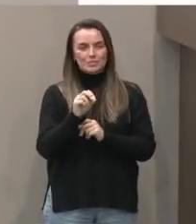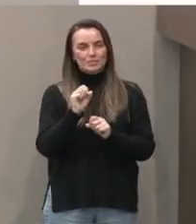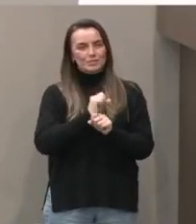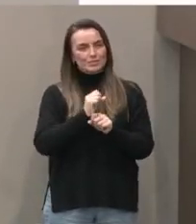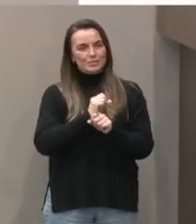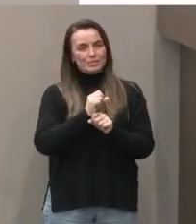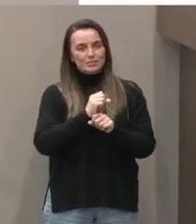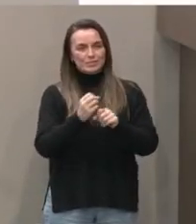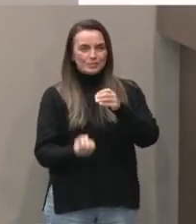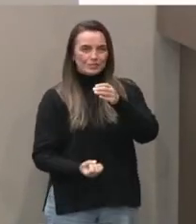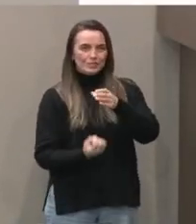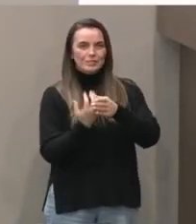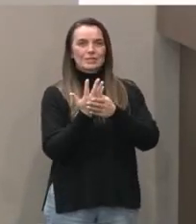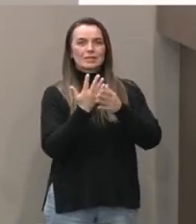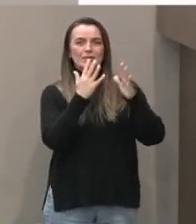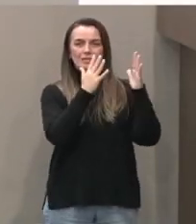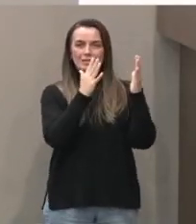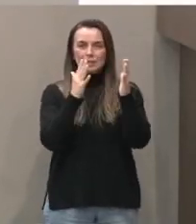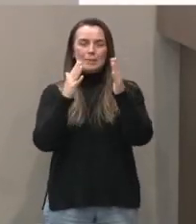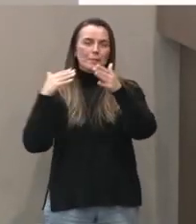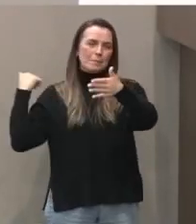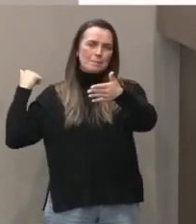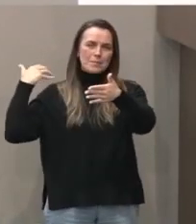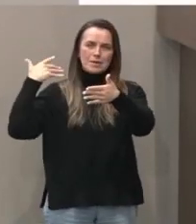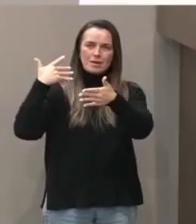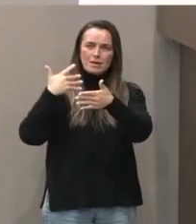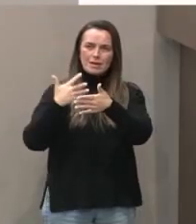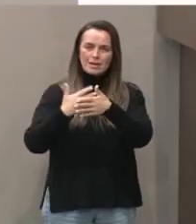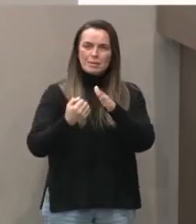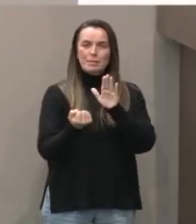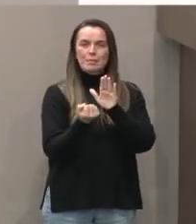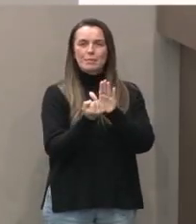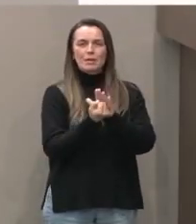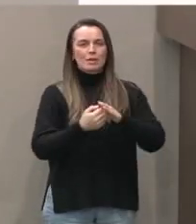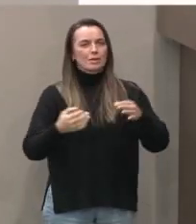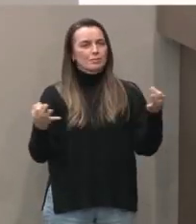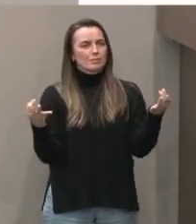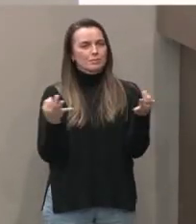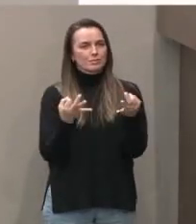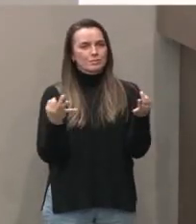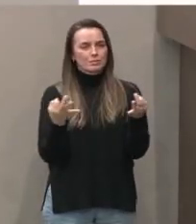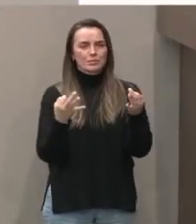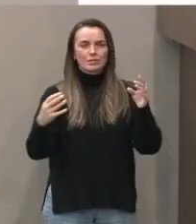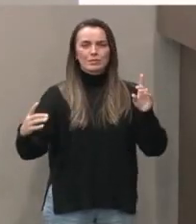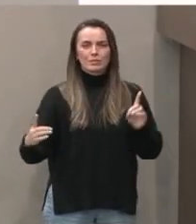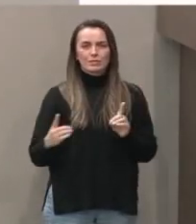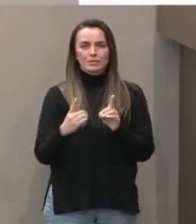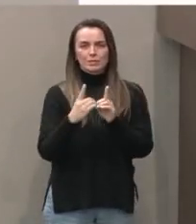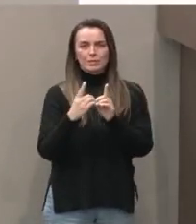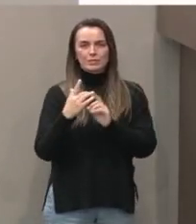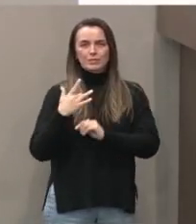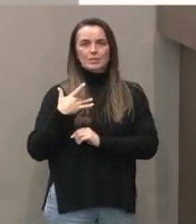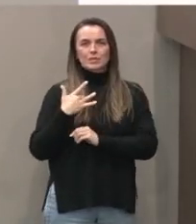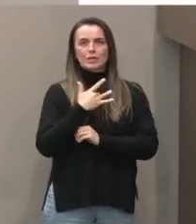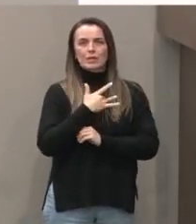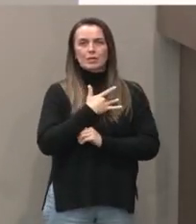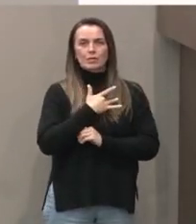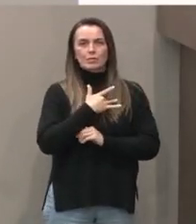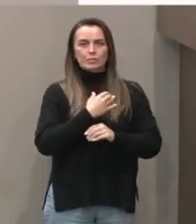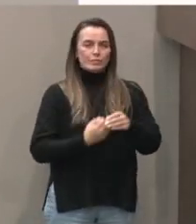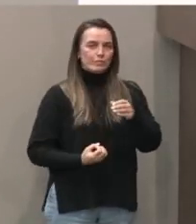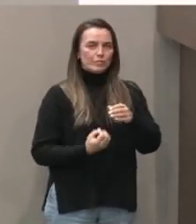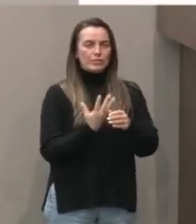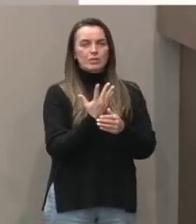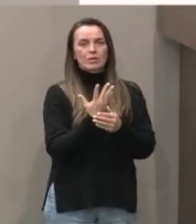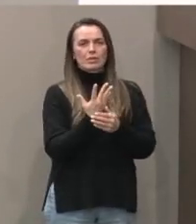fundação, celebrando uma trajetória marcada pela excelência na assistência à saúde, pioneirismo na